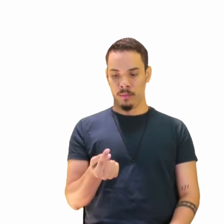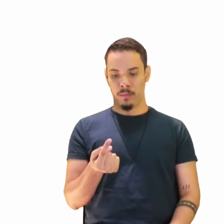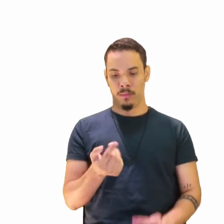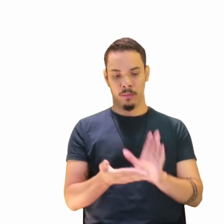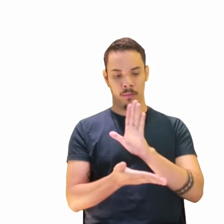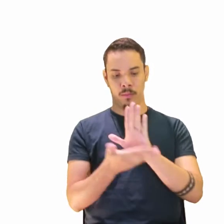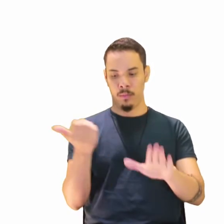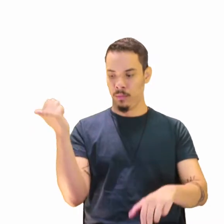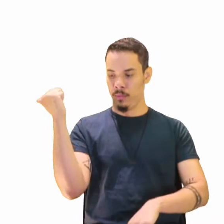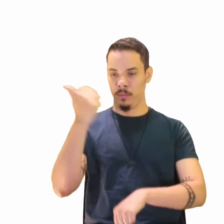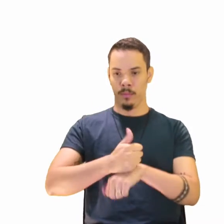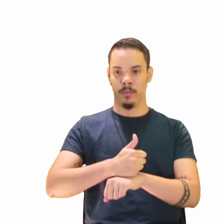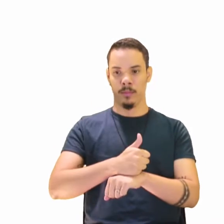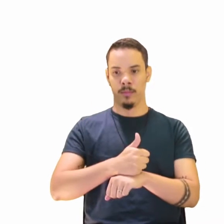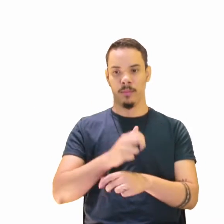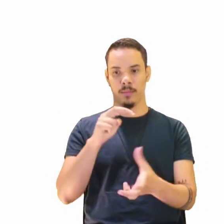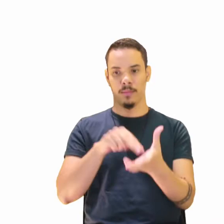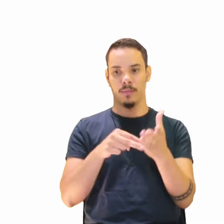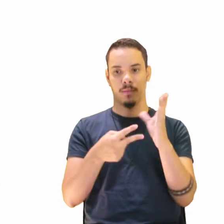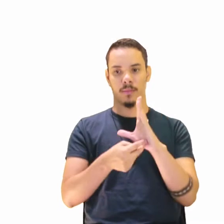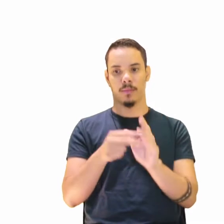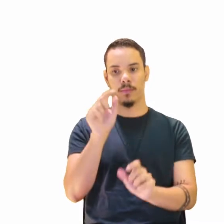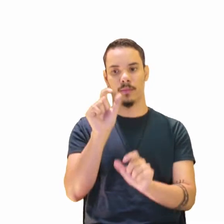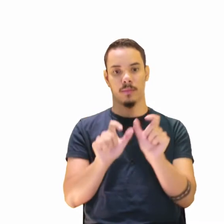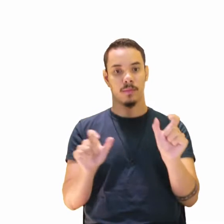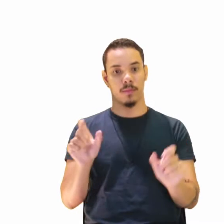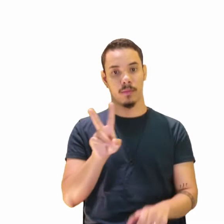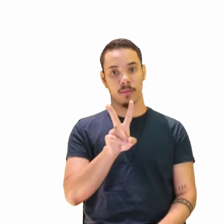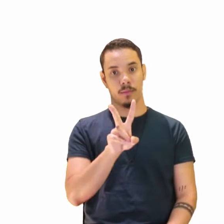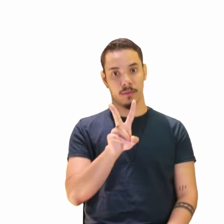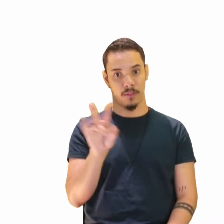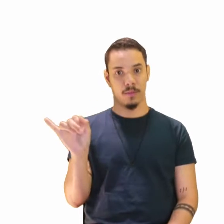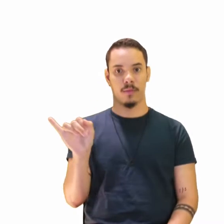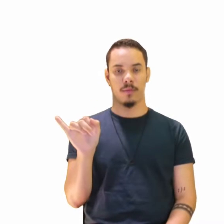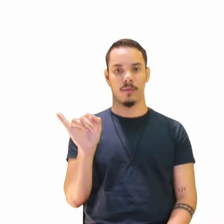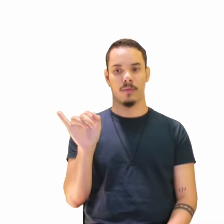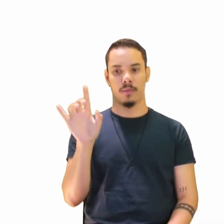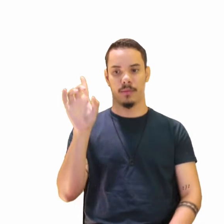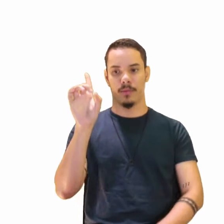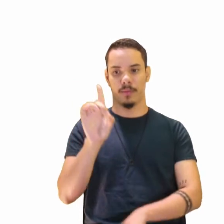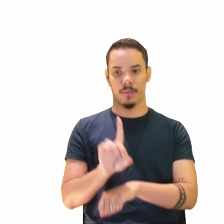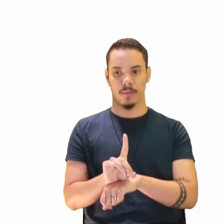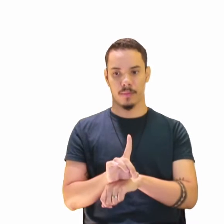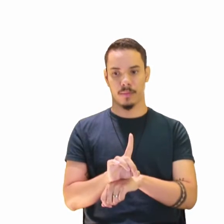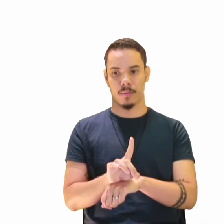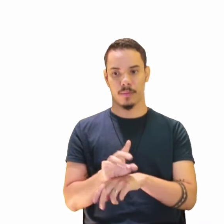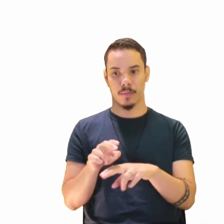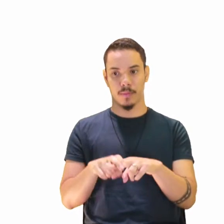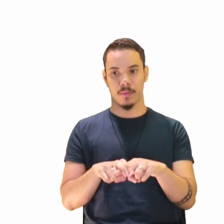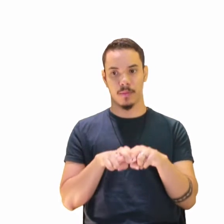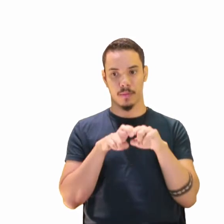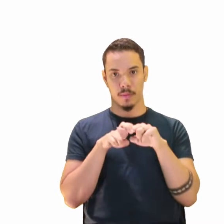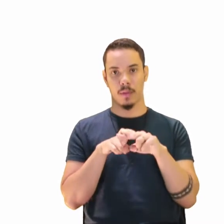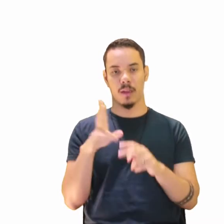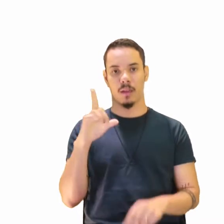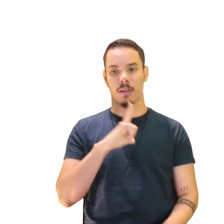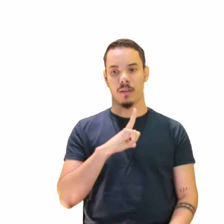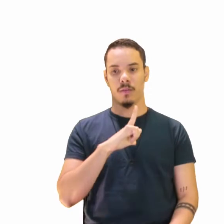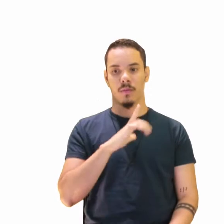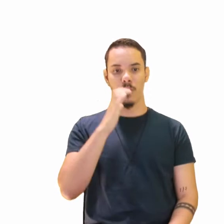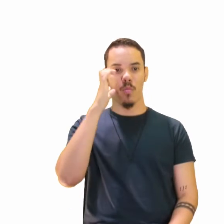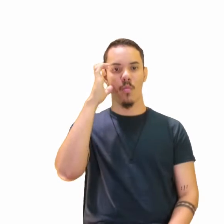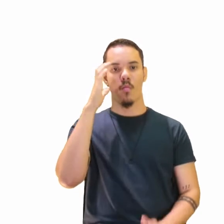certo? Tá dizendo assim que a pessoa vai para a diretoria, beleza? Então, aqui, a omissão